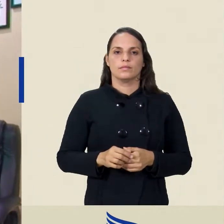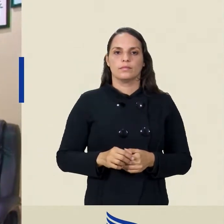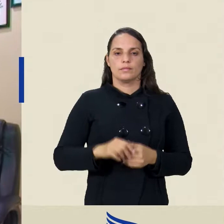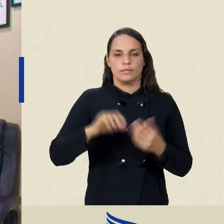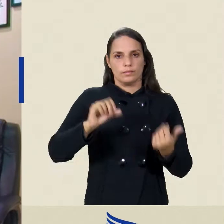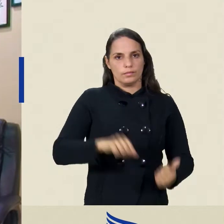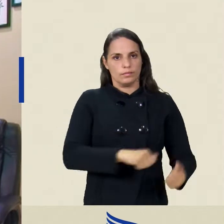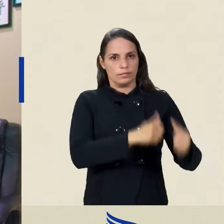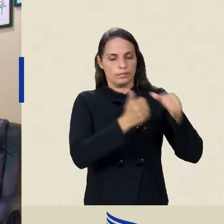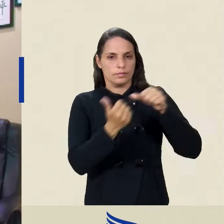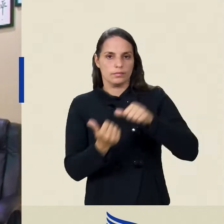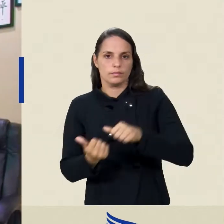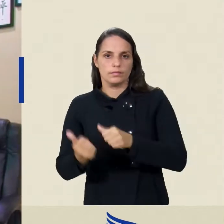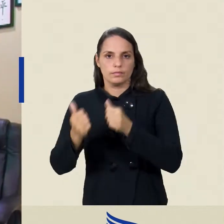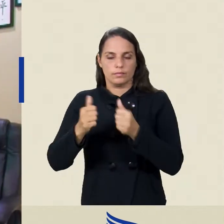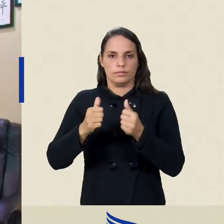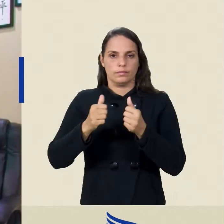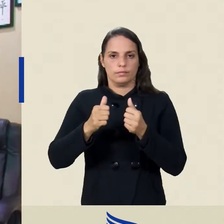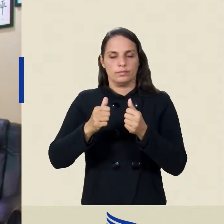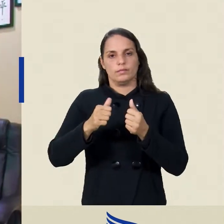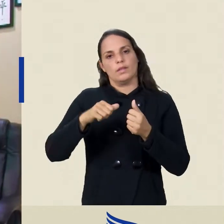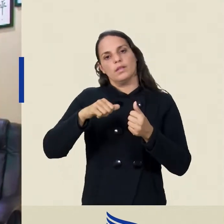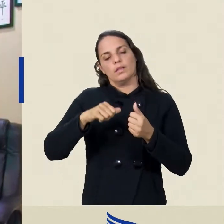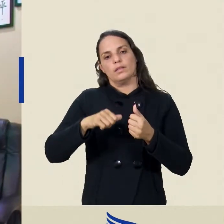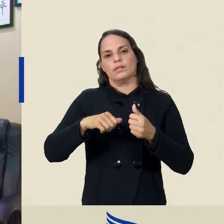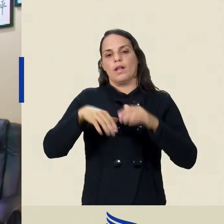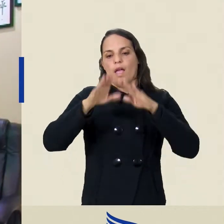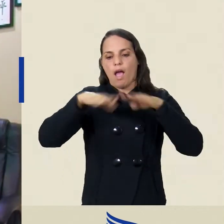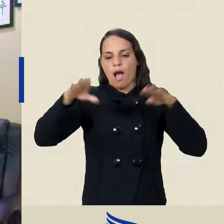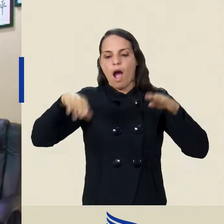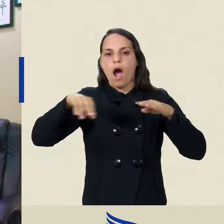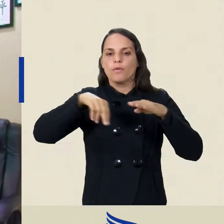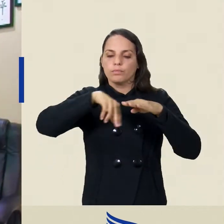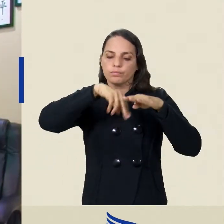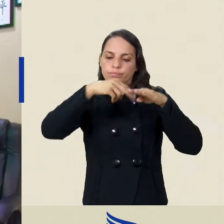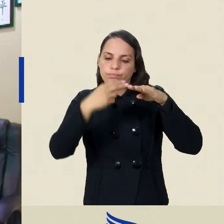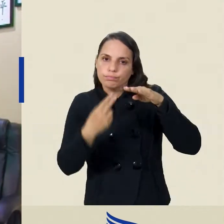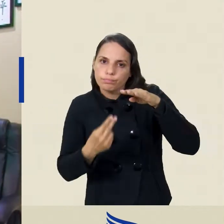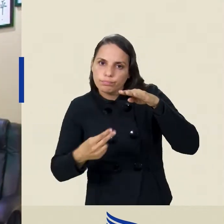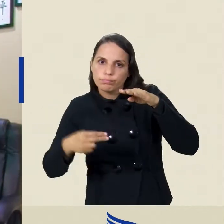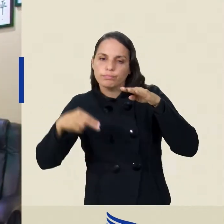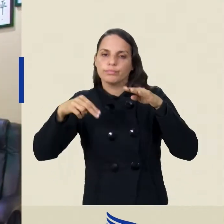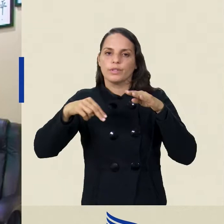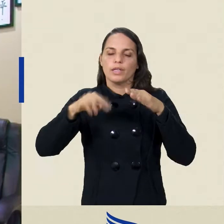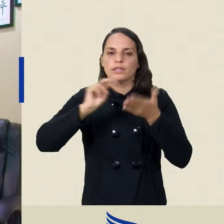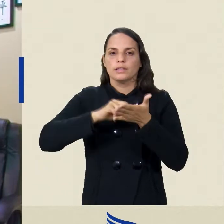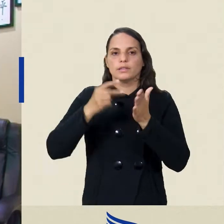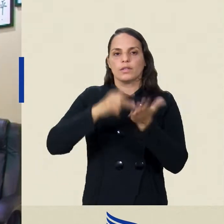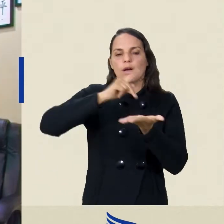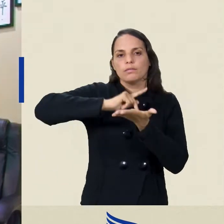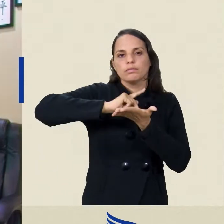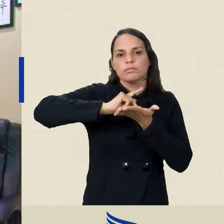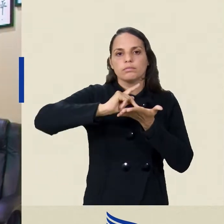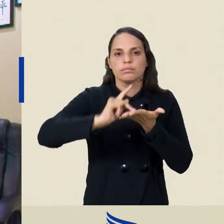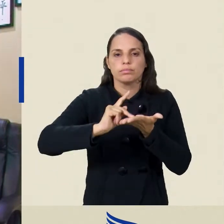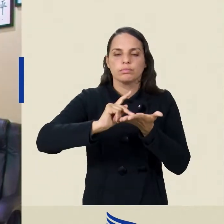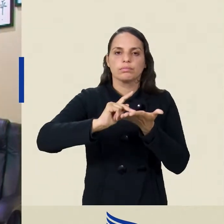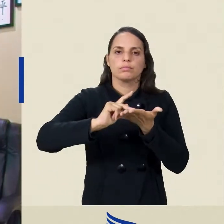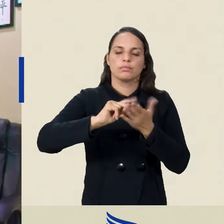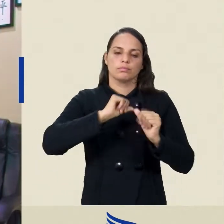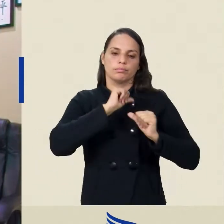batismo, mergulho, rito da imersão, símbolo de purificação e da